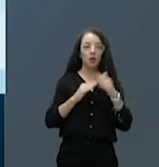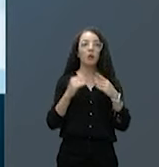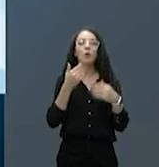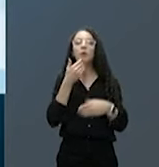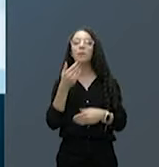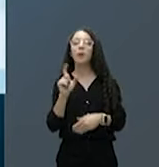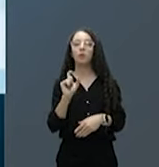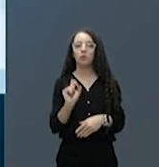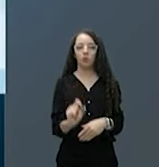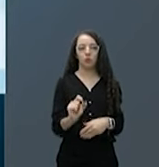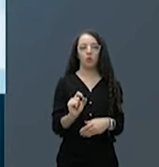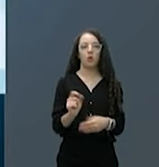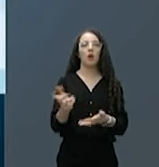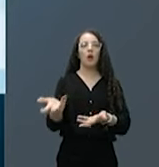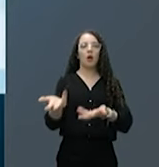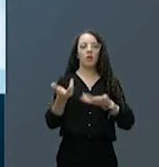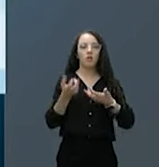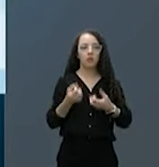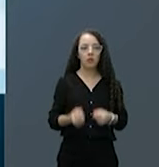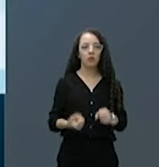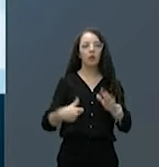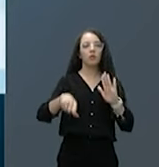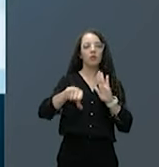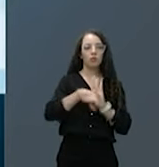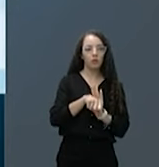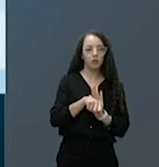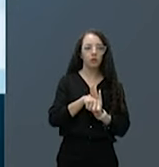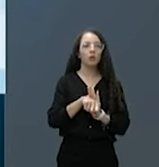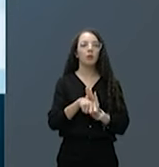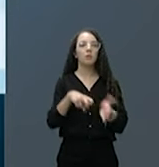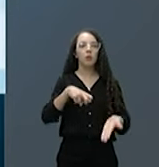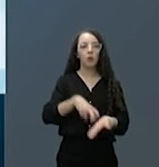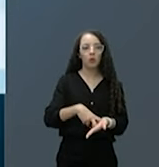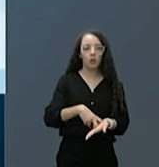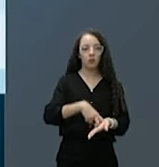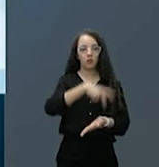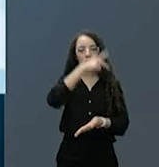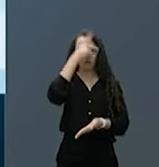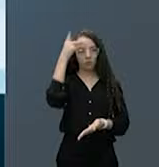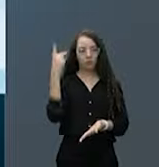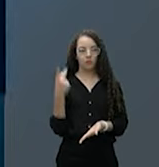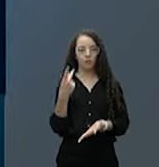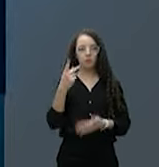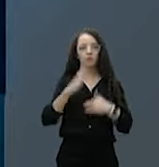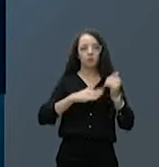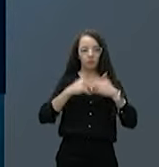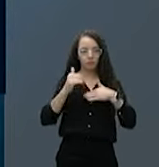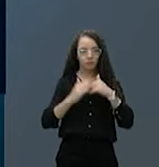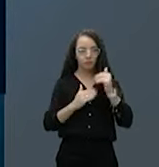queixa-crime e a condenação do querelado. Muito obrigada pela atenção de vossas excelências.